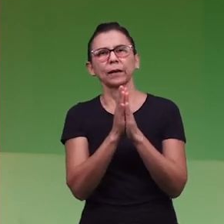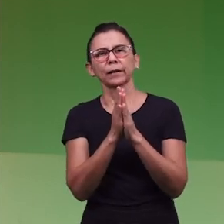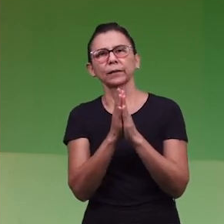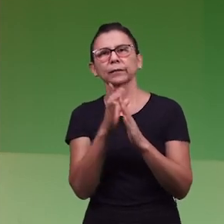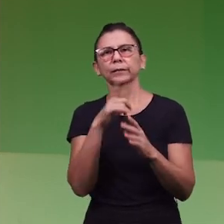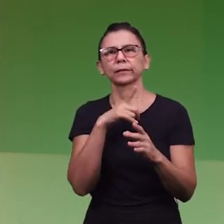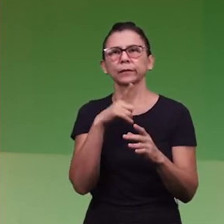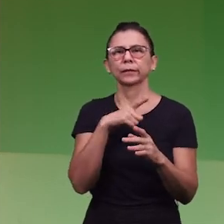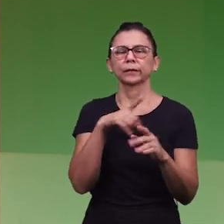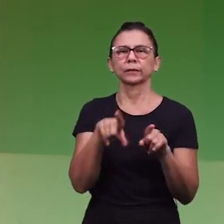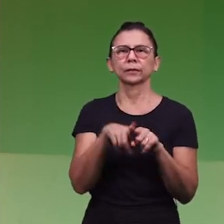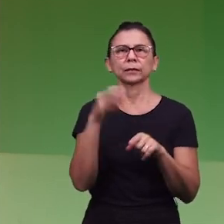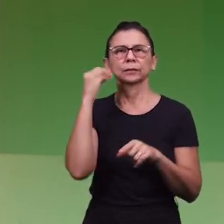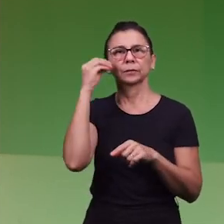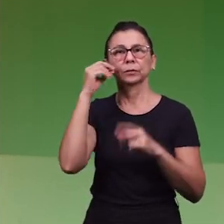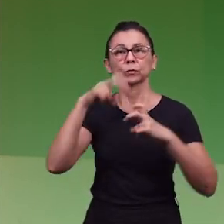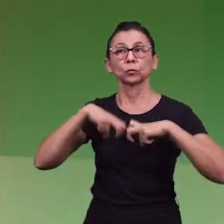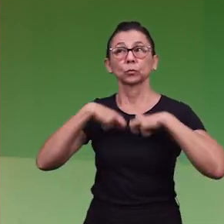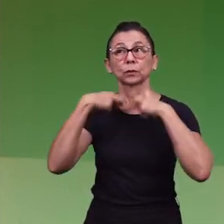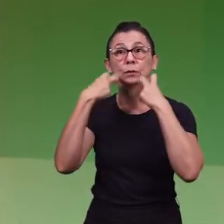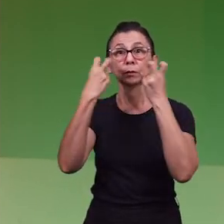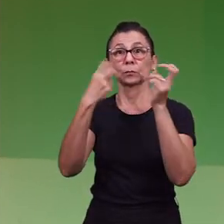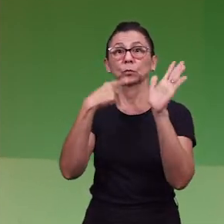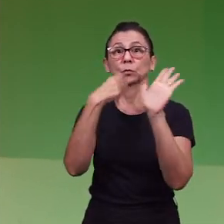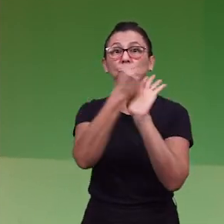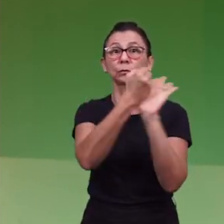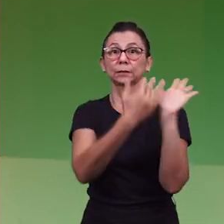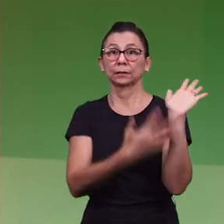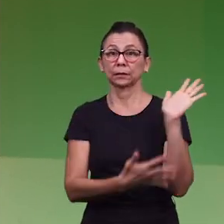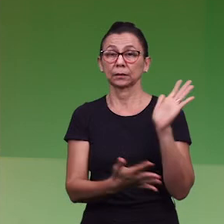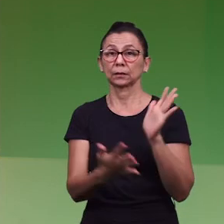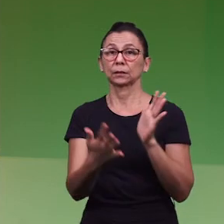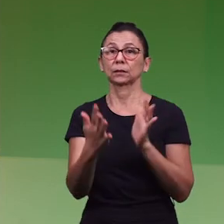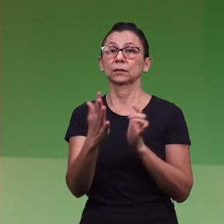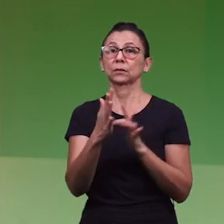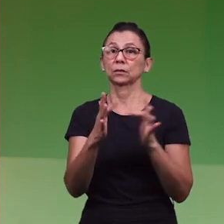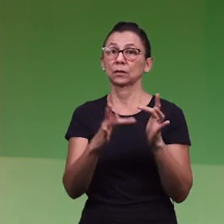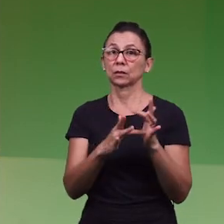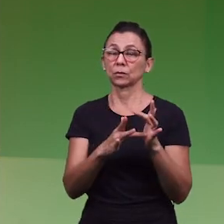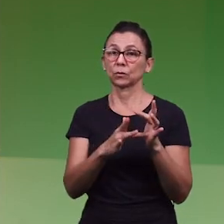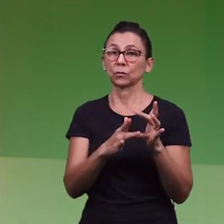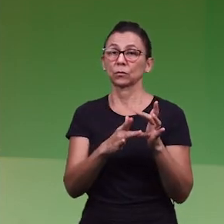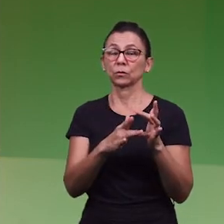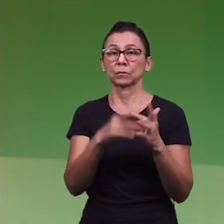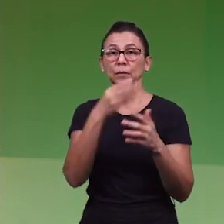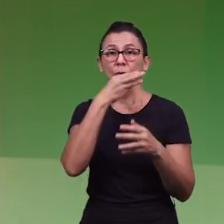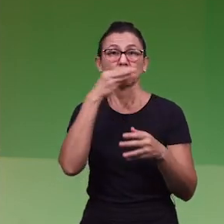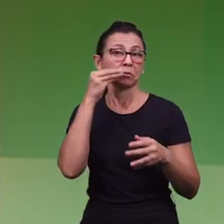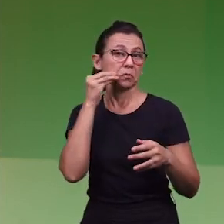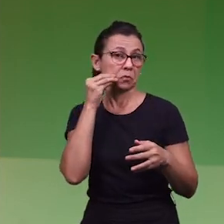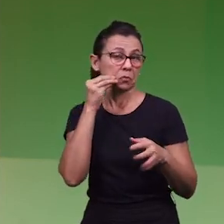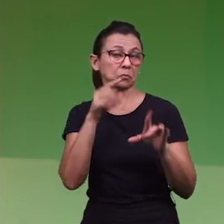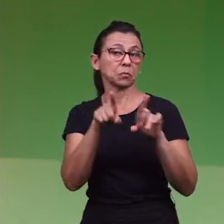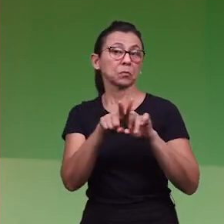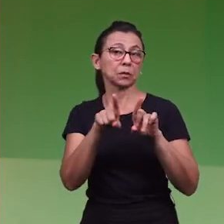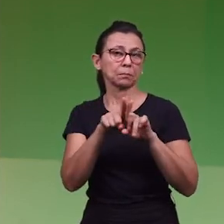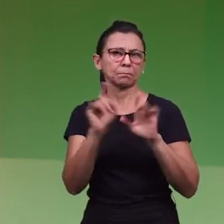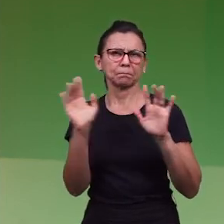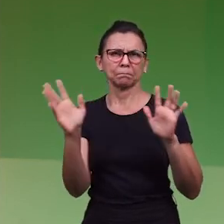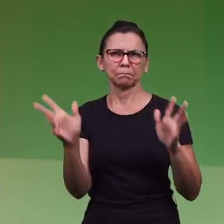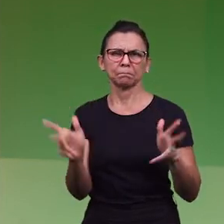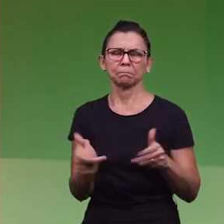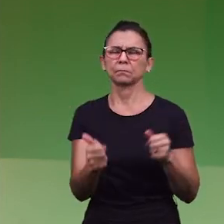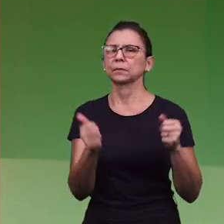ainda temos a experiência do clamor pelo sangue de Jesus, né? E o jejum também é outra riqueza,